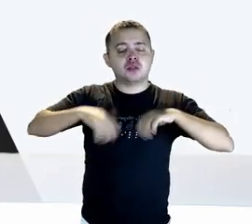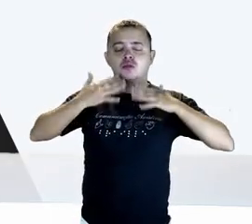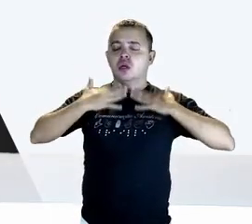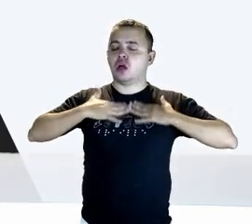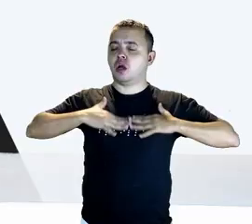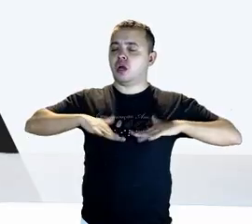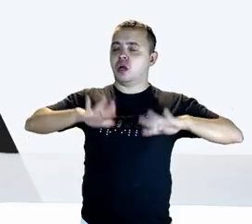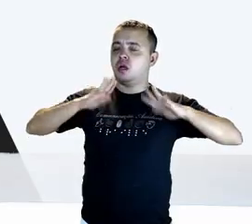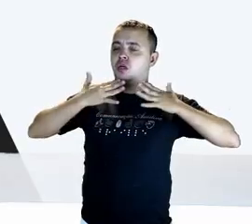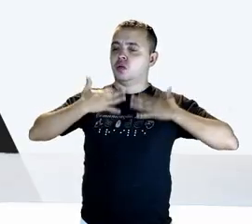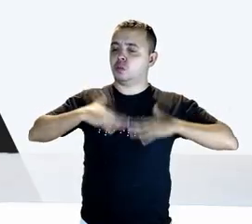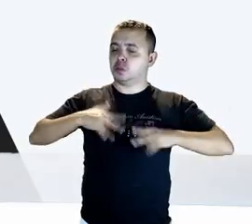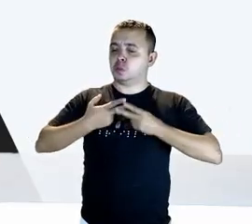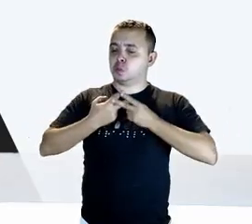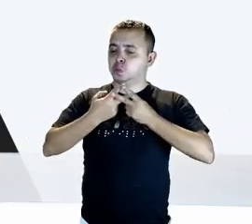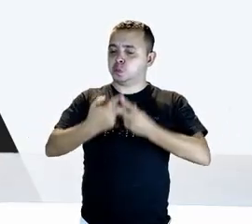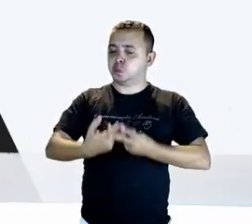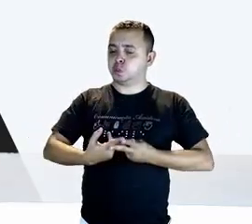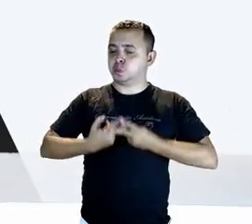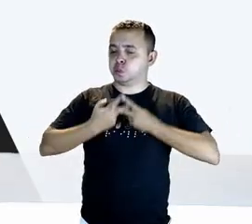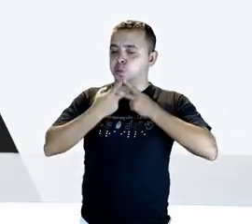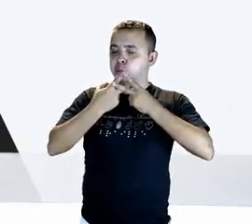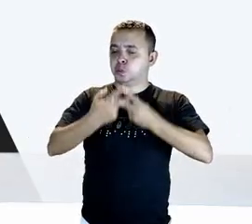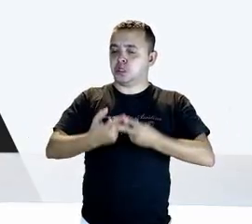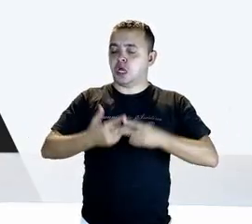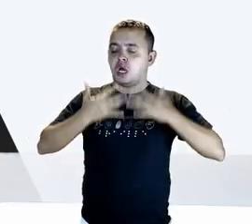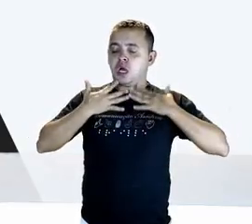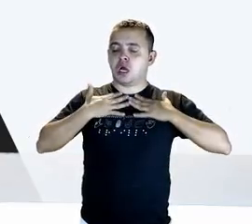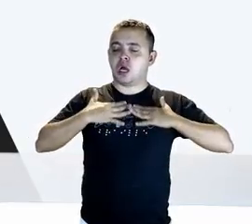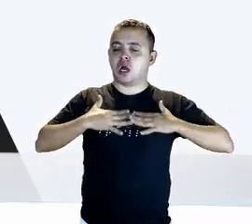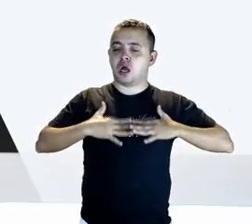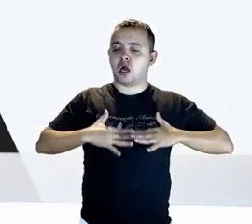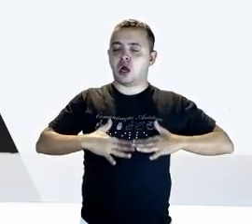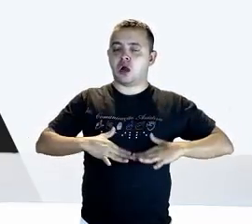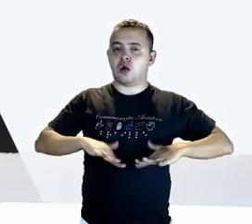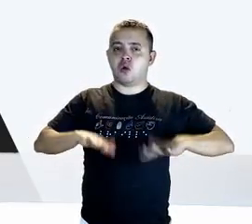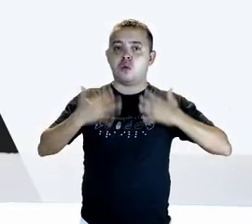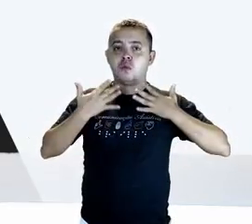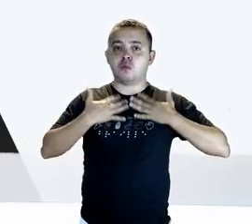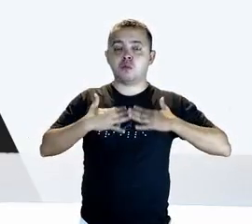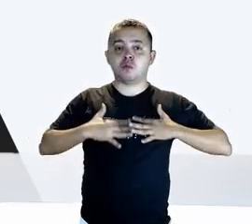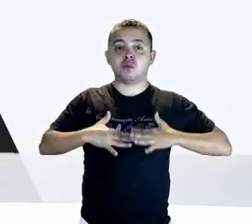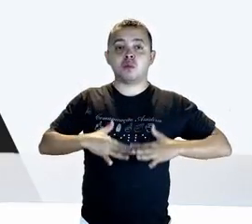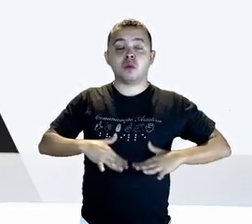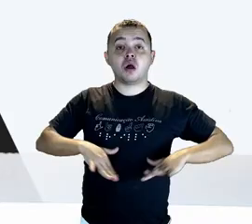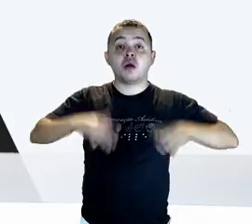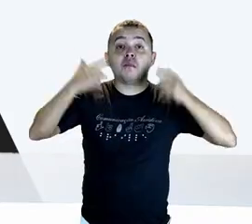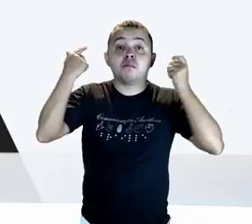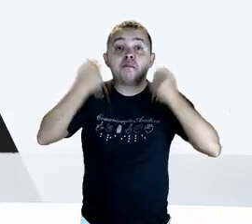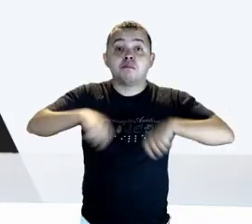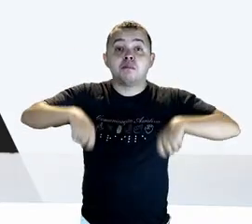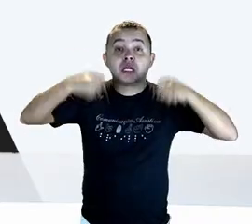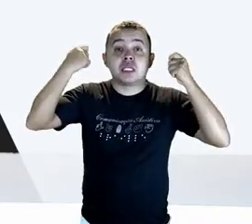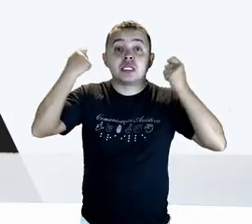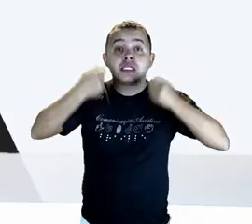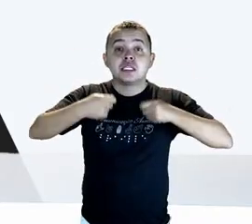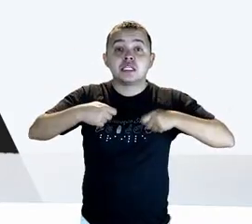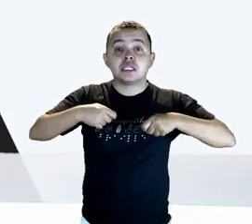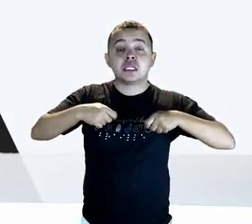senso, tolerância, calma, mansidão e ter grande capacidade